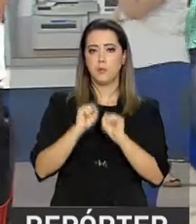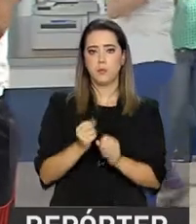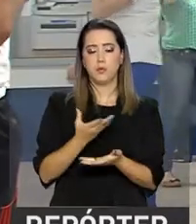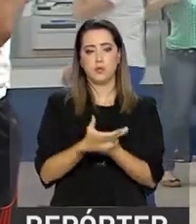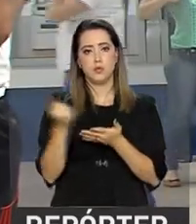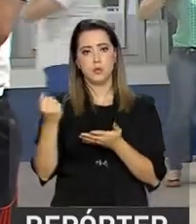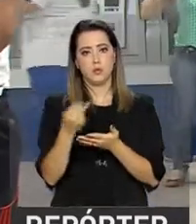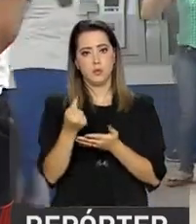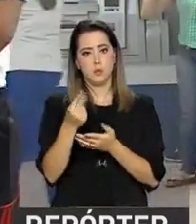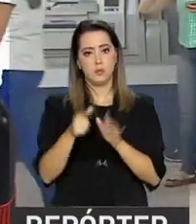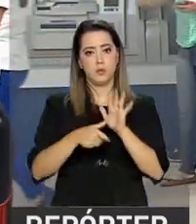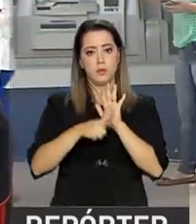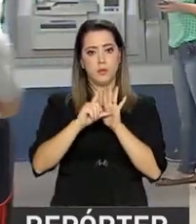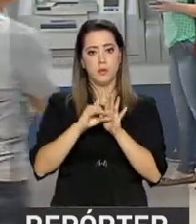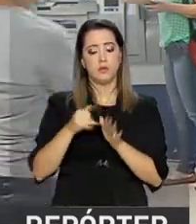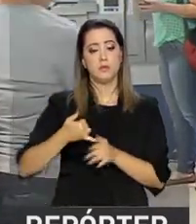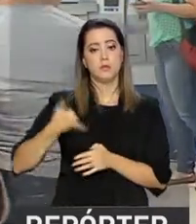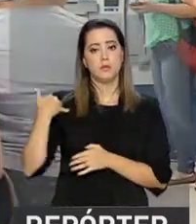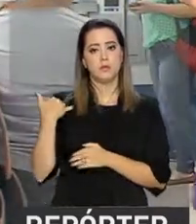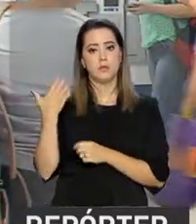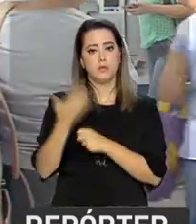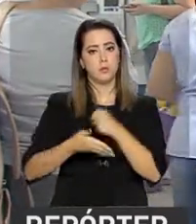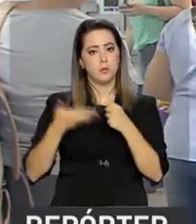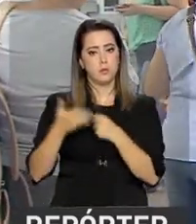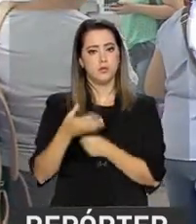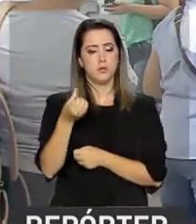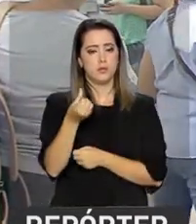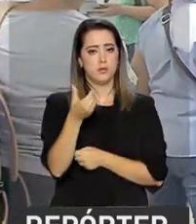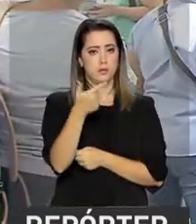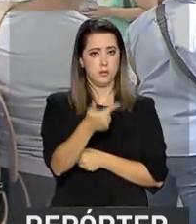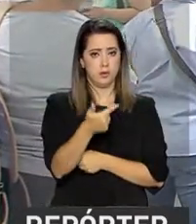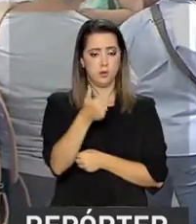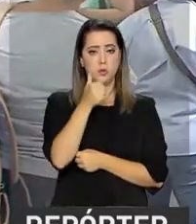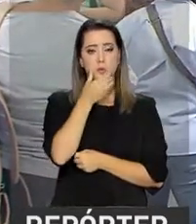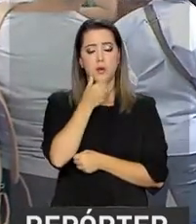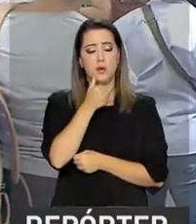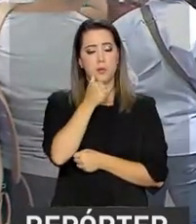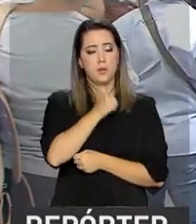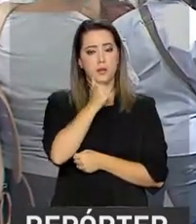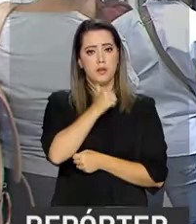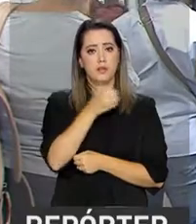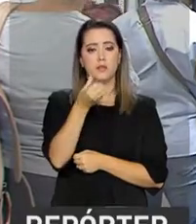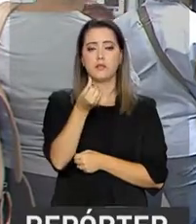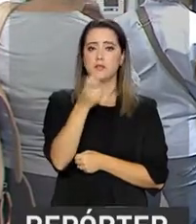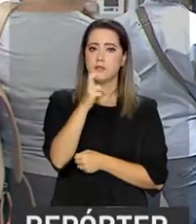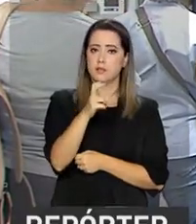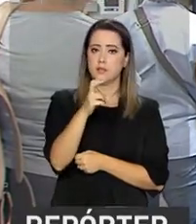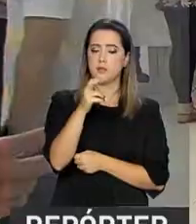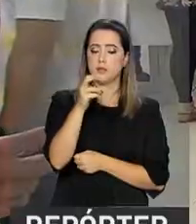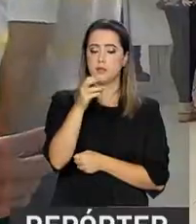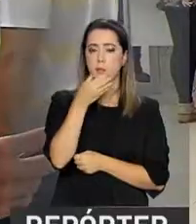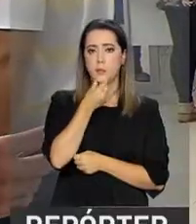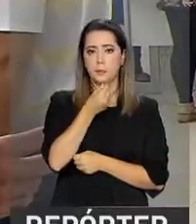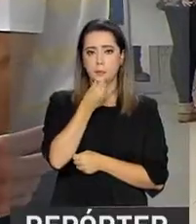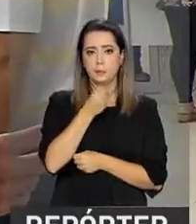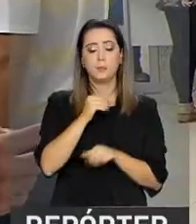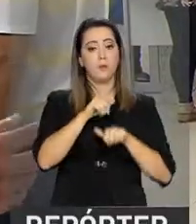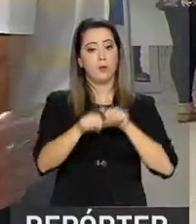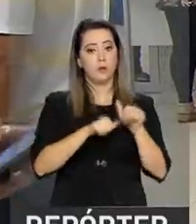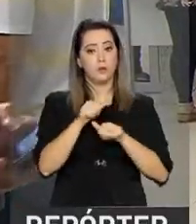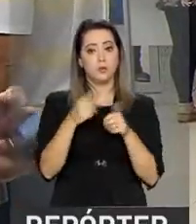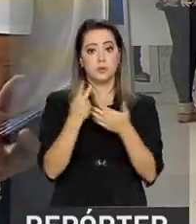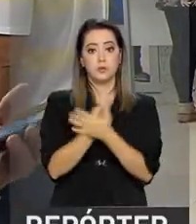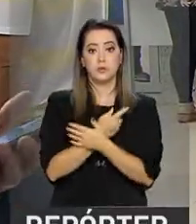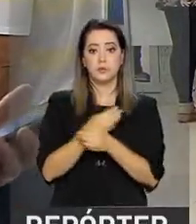recurso antes a idade mínima era de 62 anos para mulheres e 65 para homens a mudança foi feita